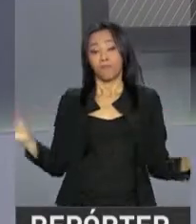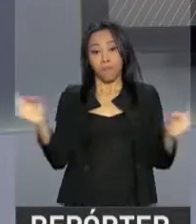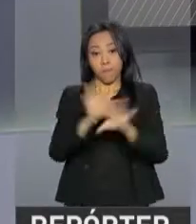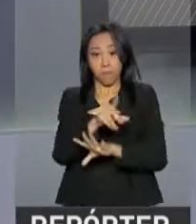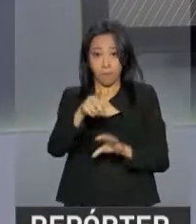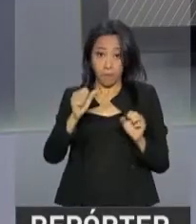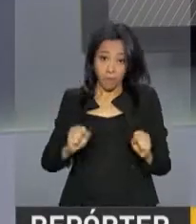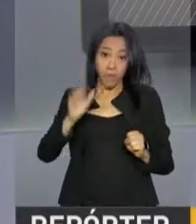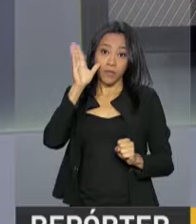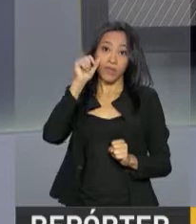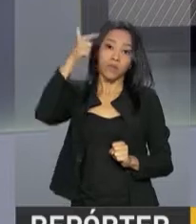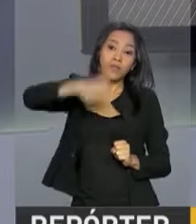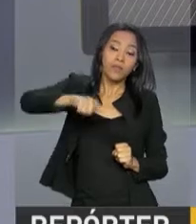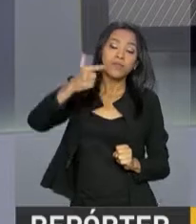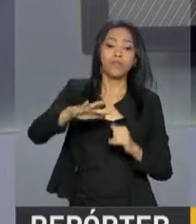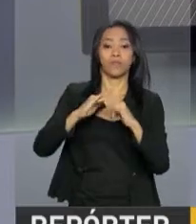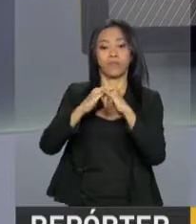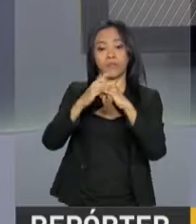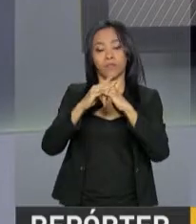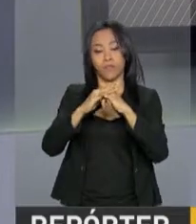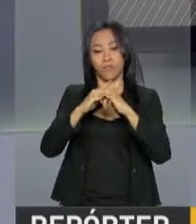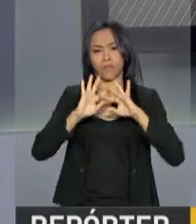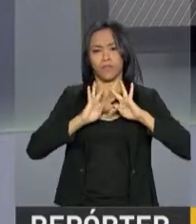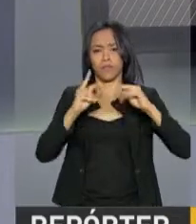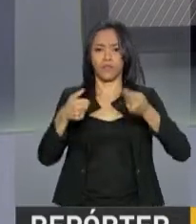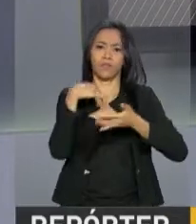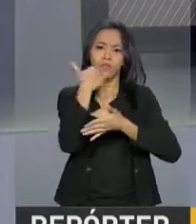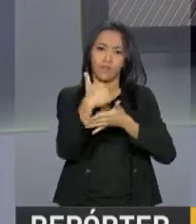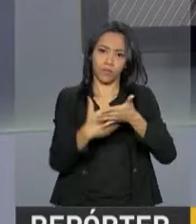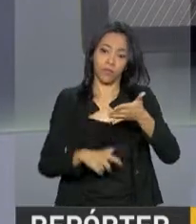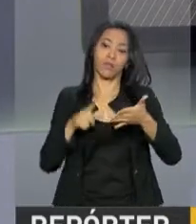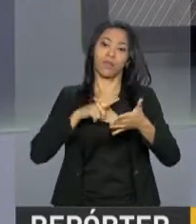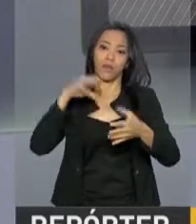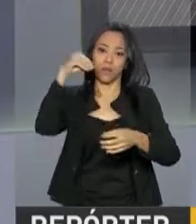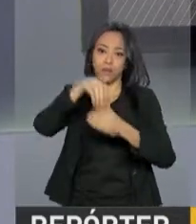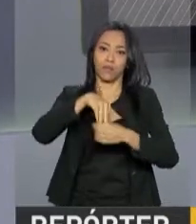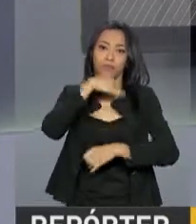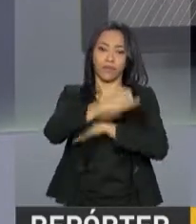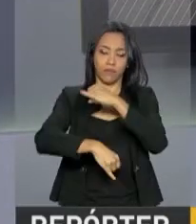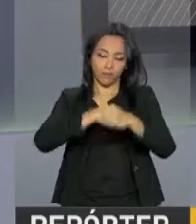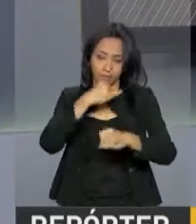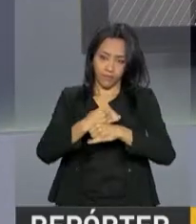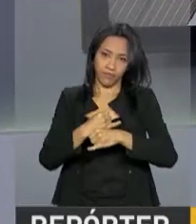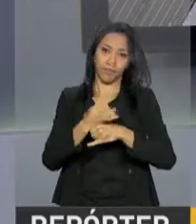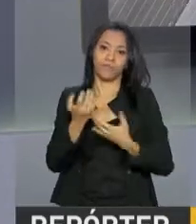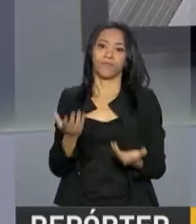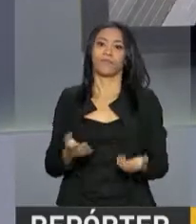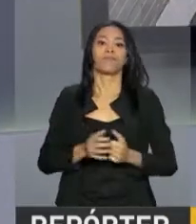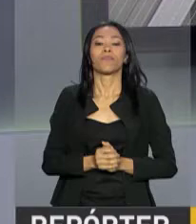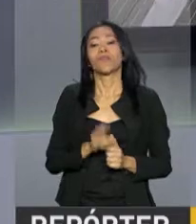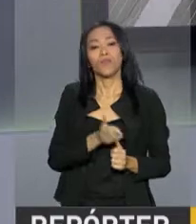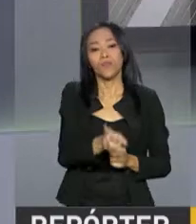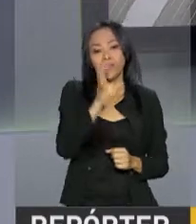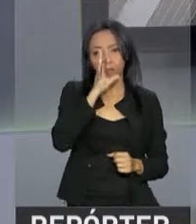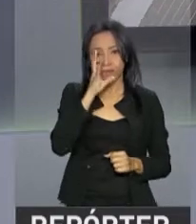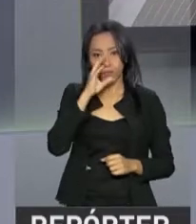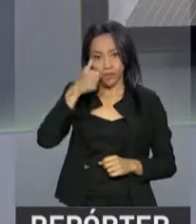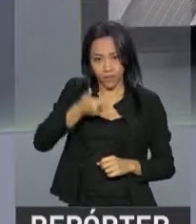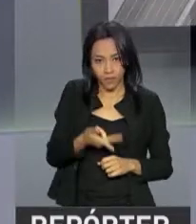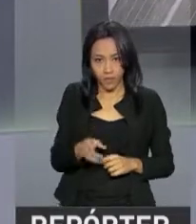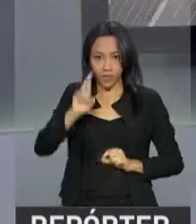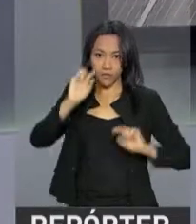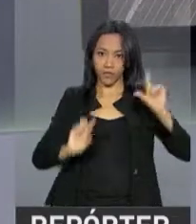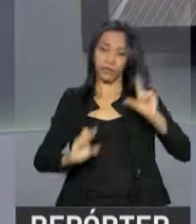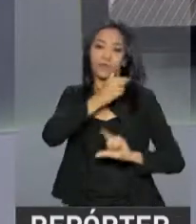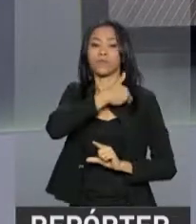pode rever as reportagens no youtube e toda a nossa programação também está na página da nbr na internet continue com a gente aqui na